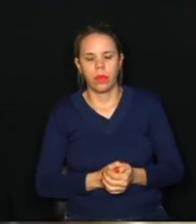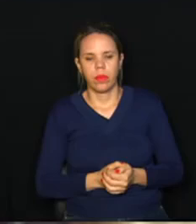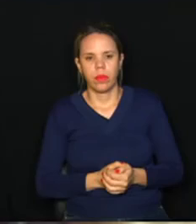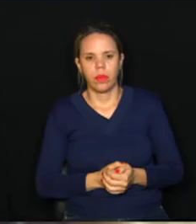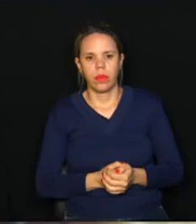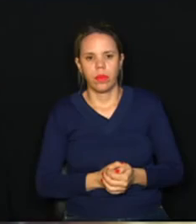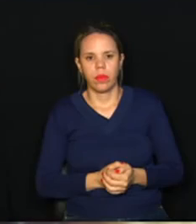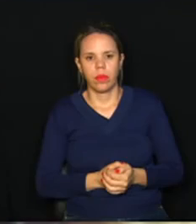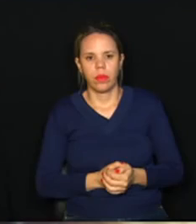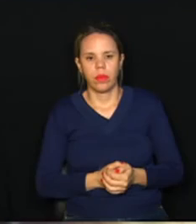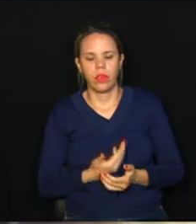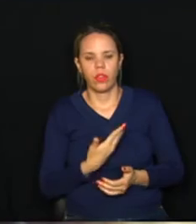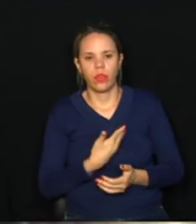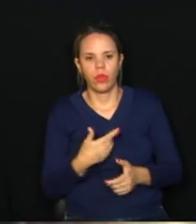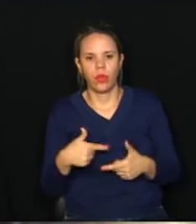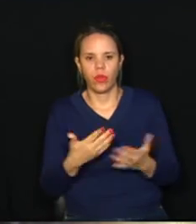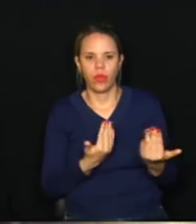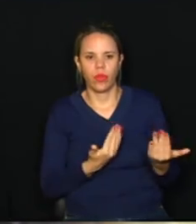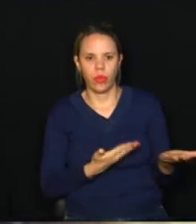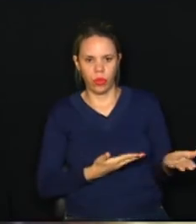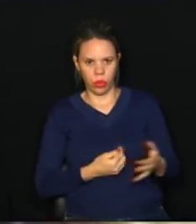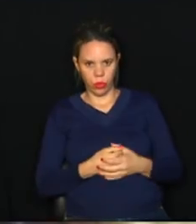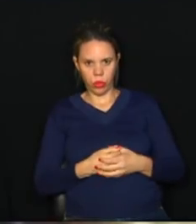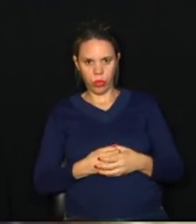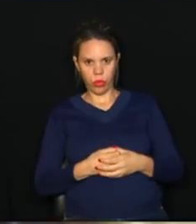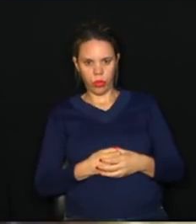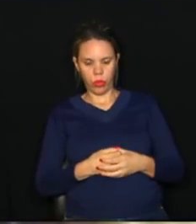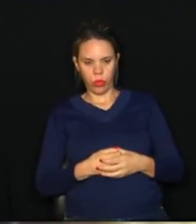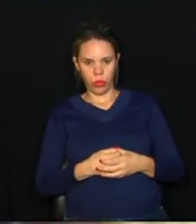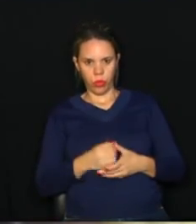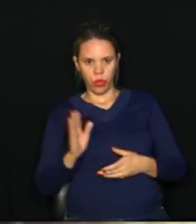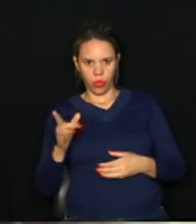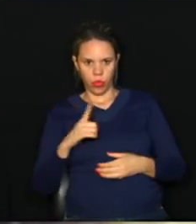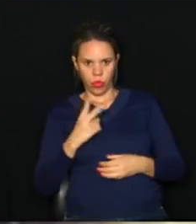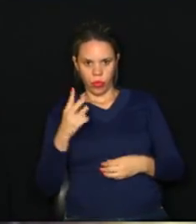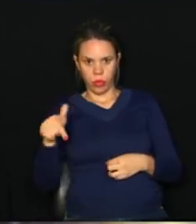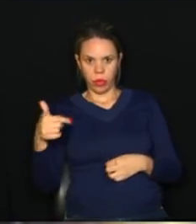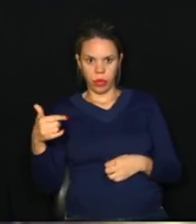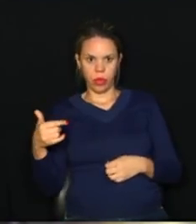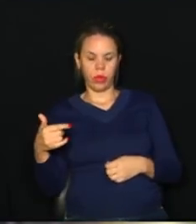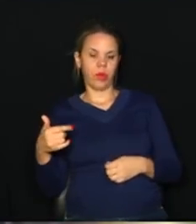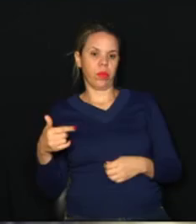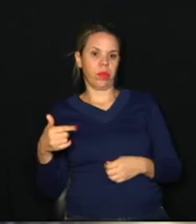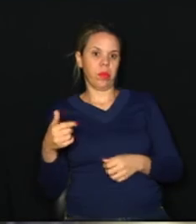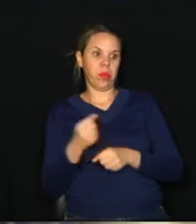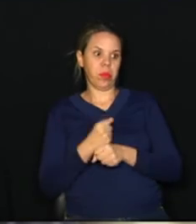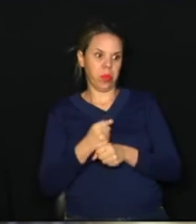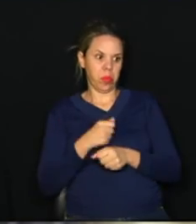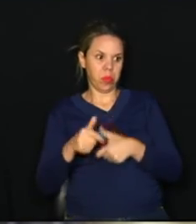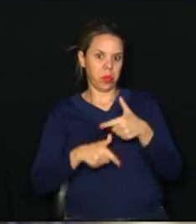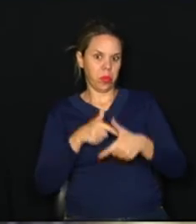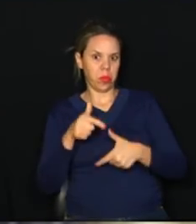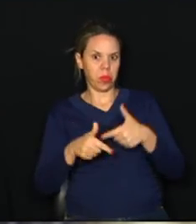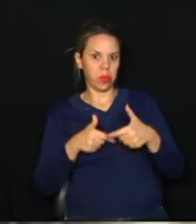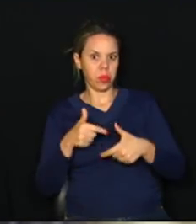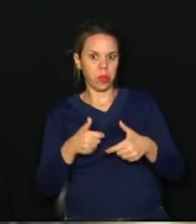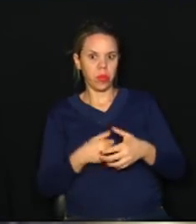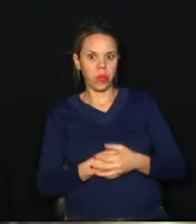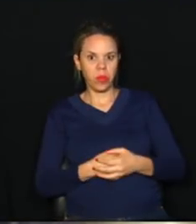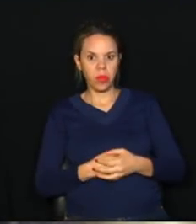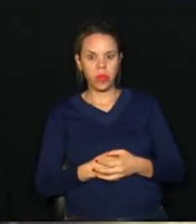Então, os nossos colegas mais jovens já têm 27 anos de serviço.